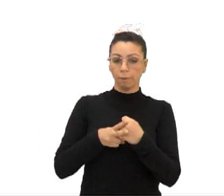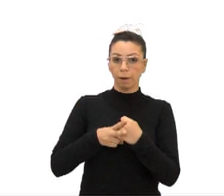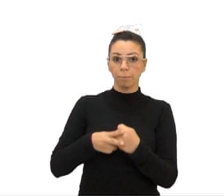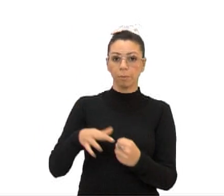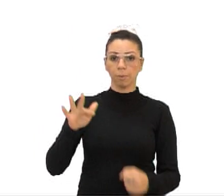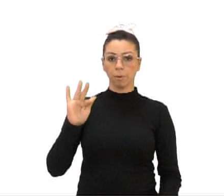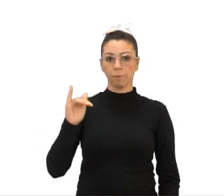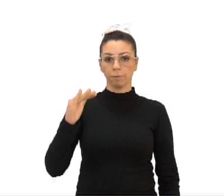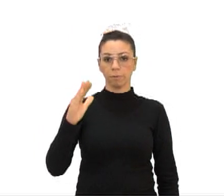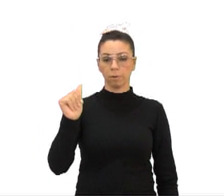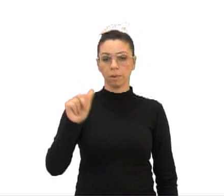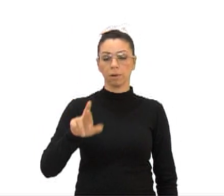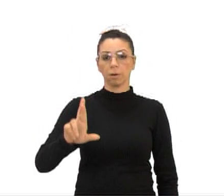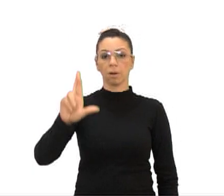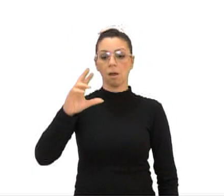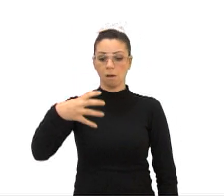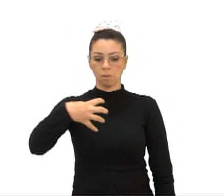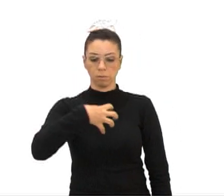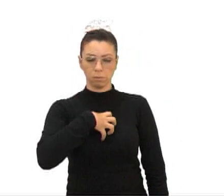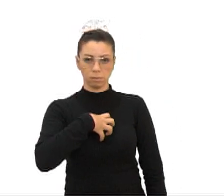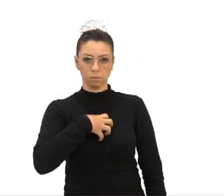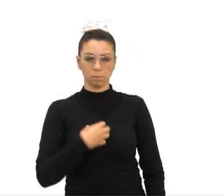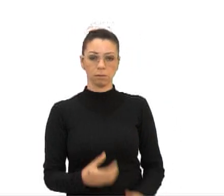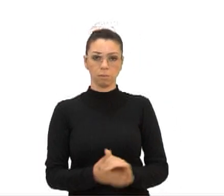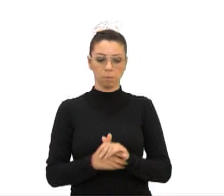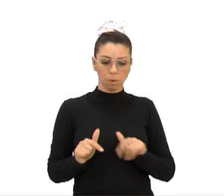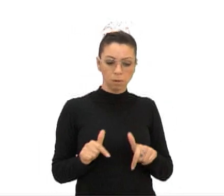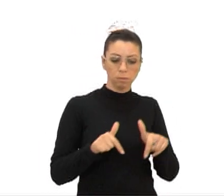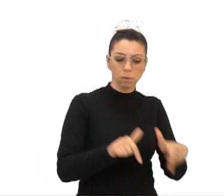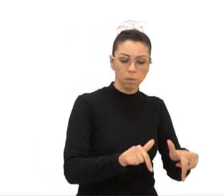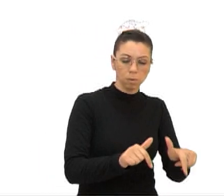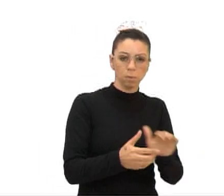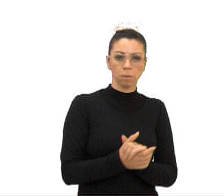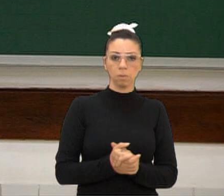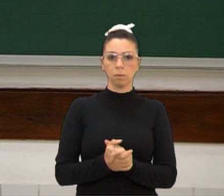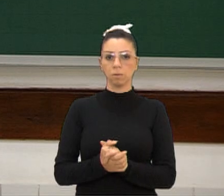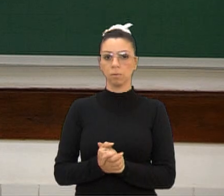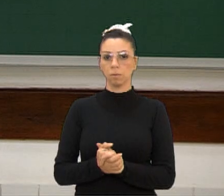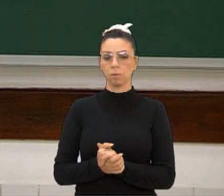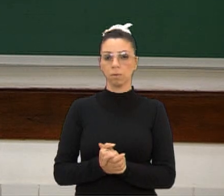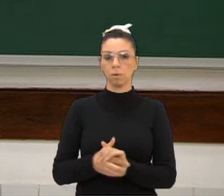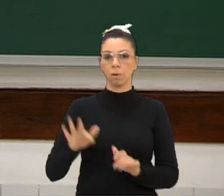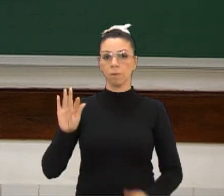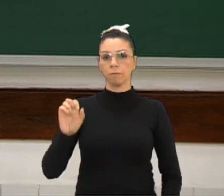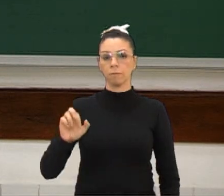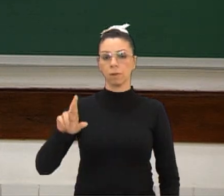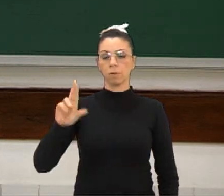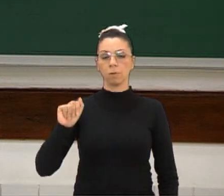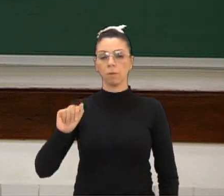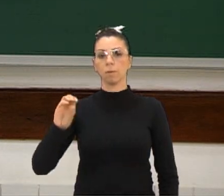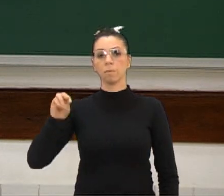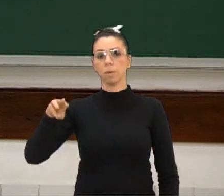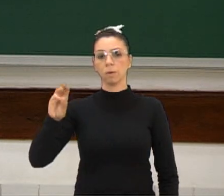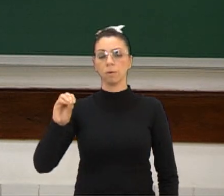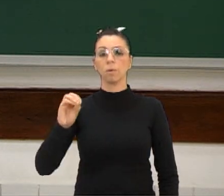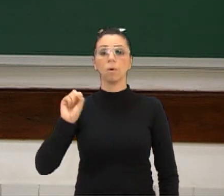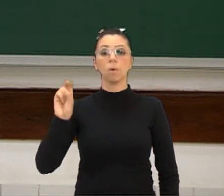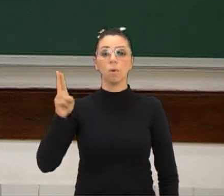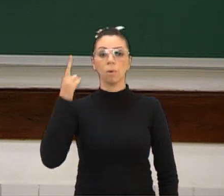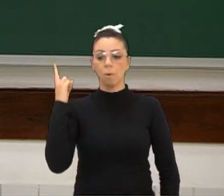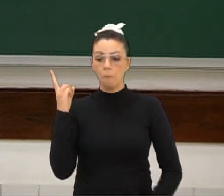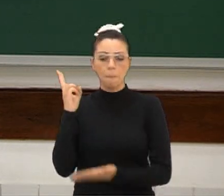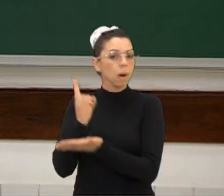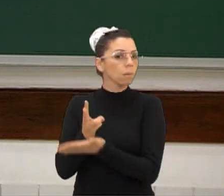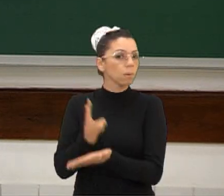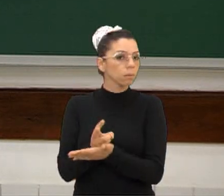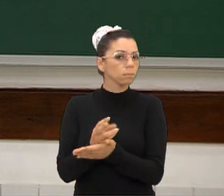ficar indica um estado, uma ação, um fenômeno, ou ele indica uma continuidade.